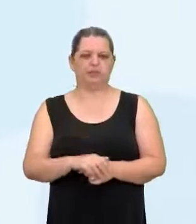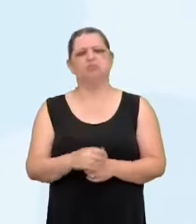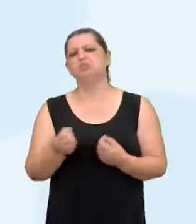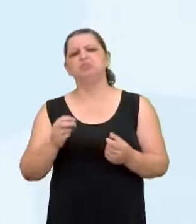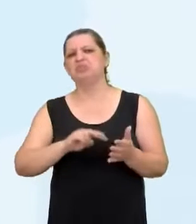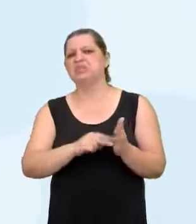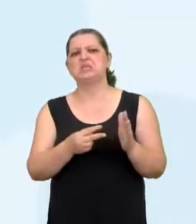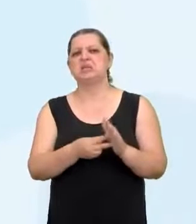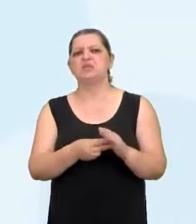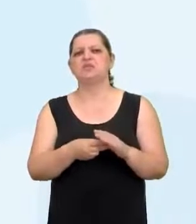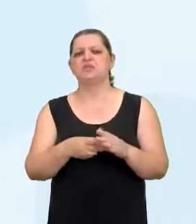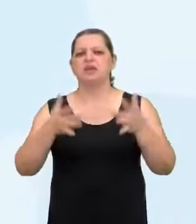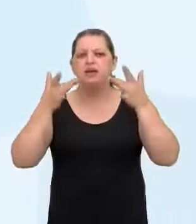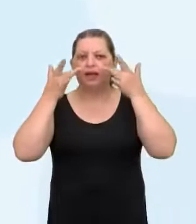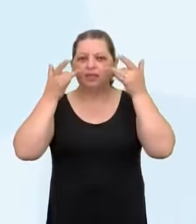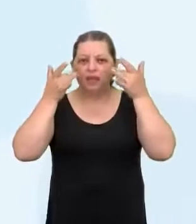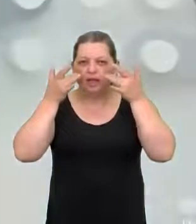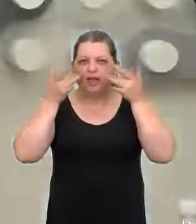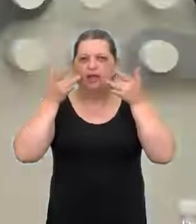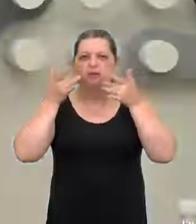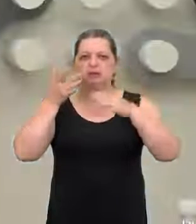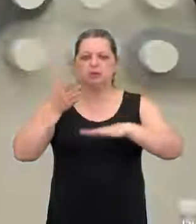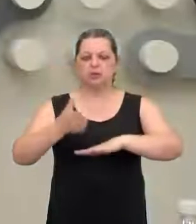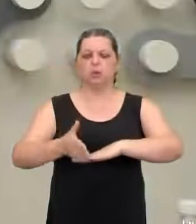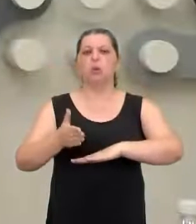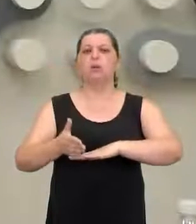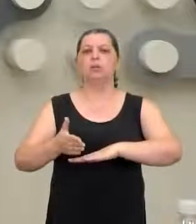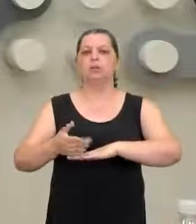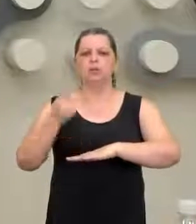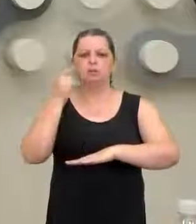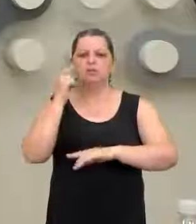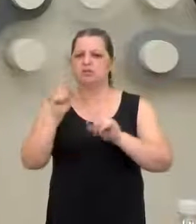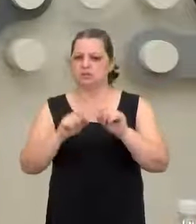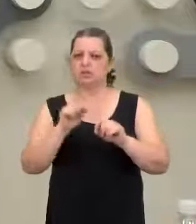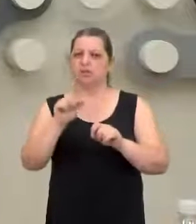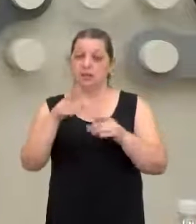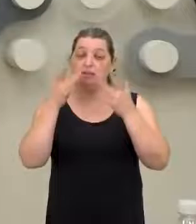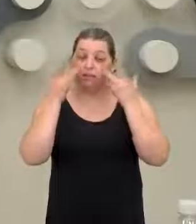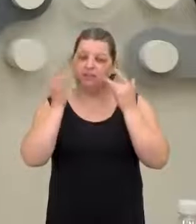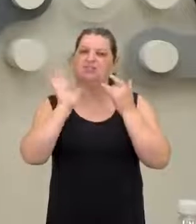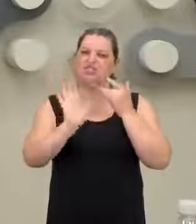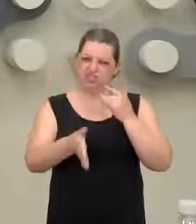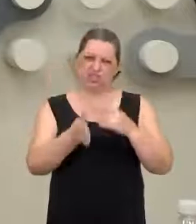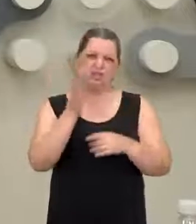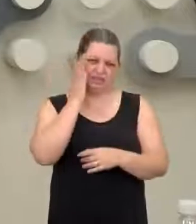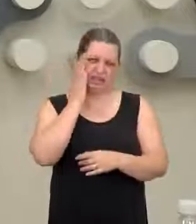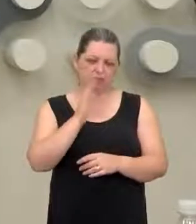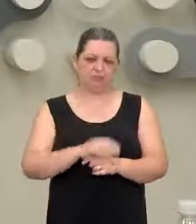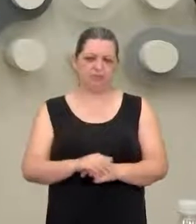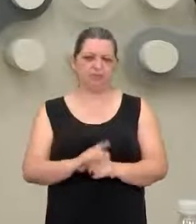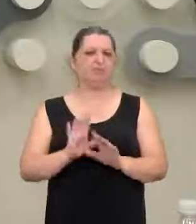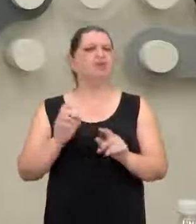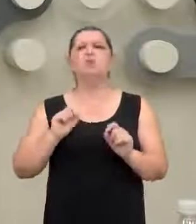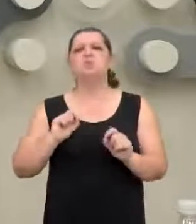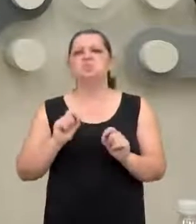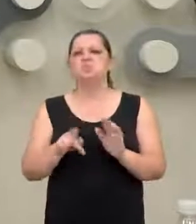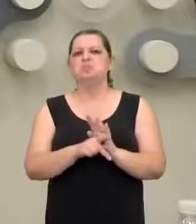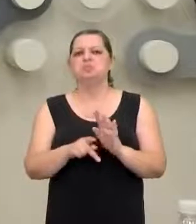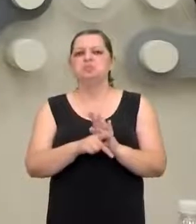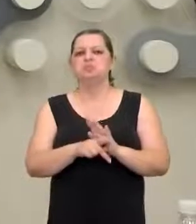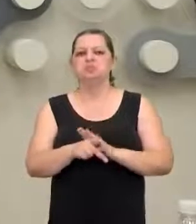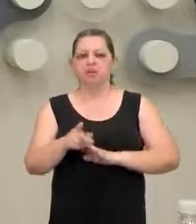é teatro contemporâneo, hein, pessoal? Vamos pensar juntos. Teatro a gente já viu o que é, né? Isso, sabe. Mas o que será que é um teatro